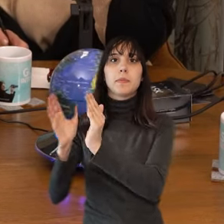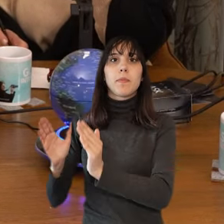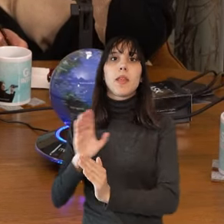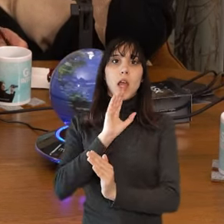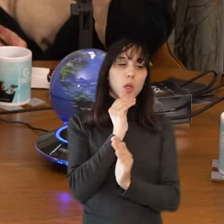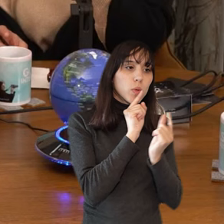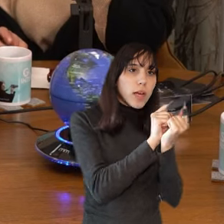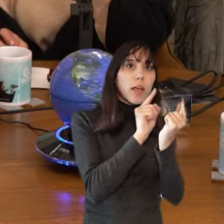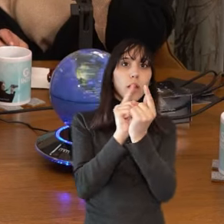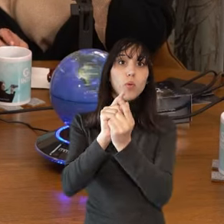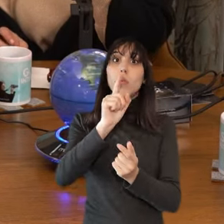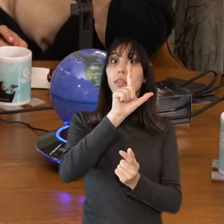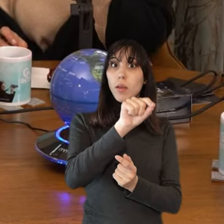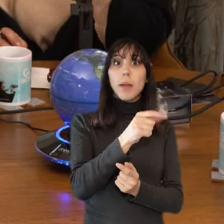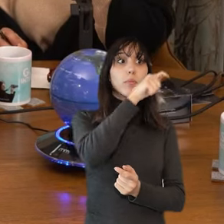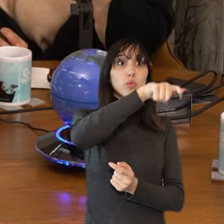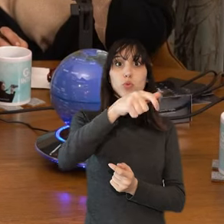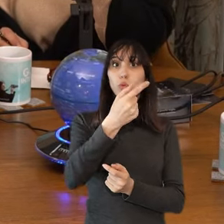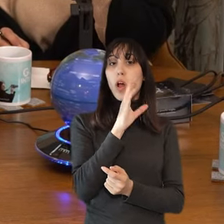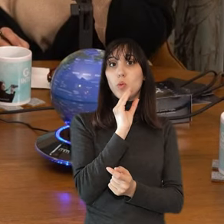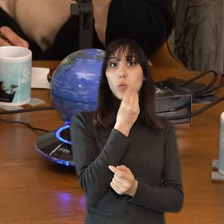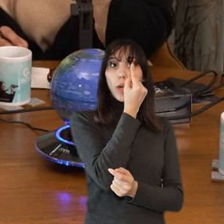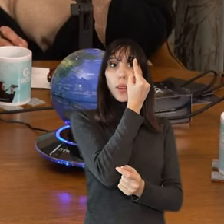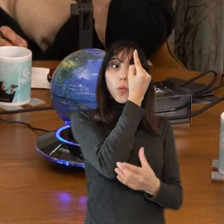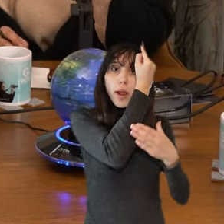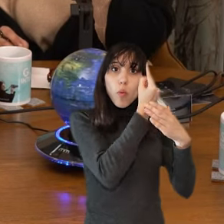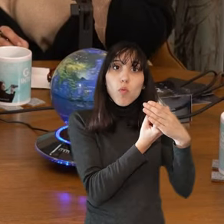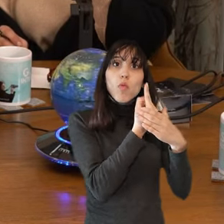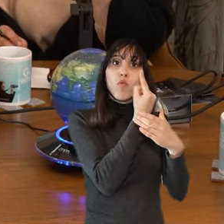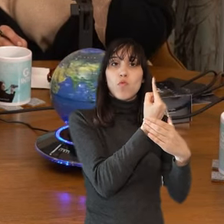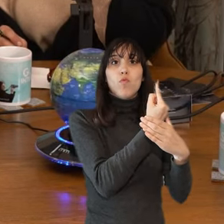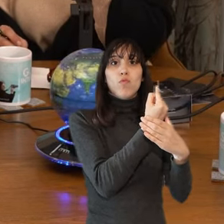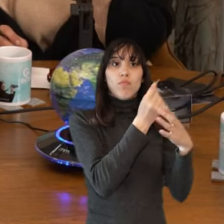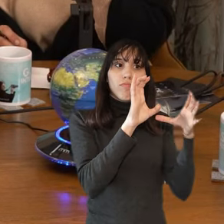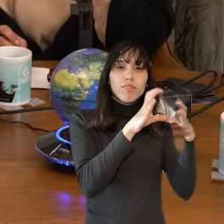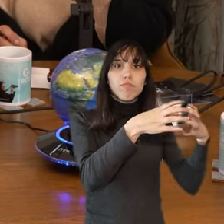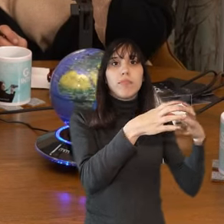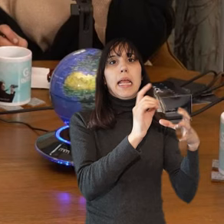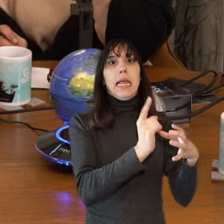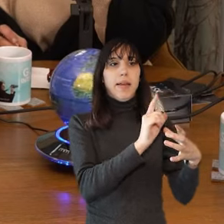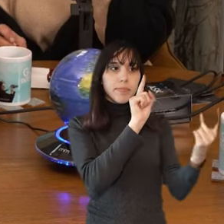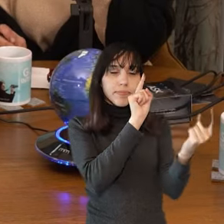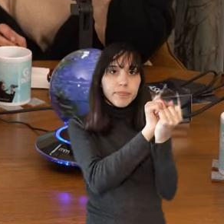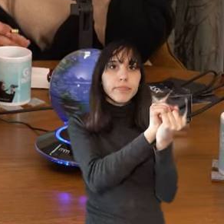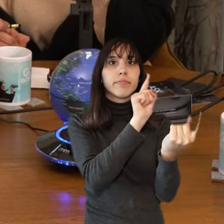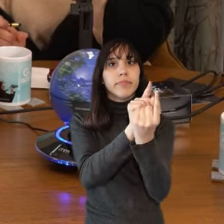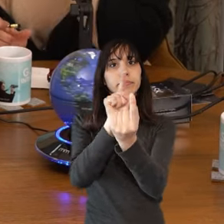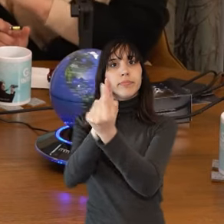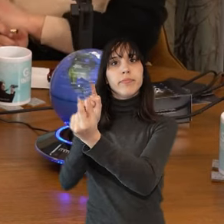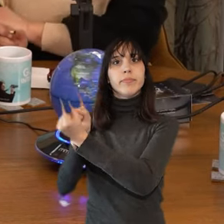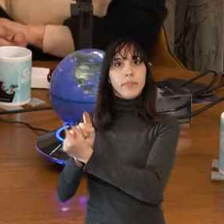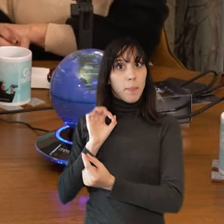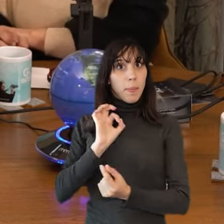dentro da sua família também é um é é particularizado não é portanto é mesmo a abordagem